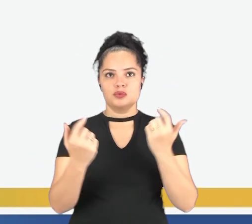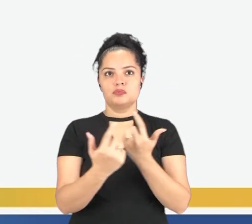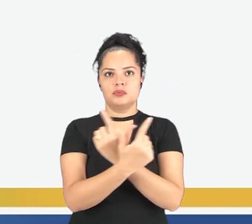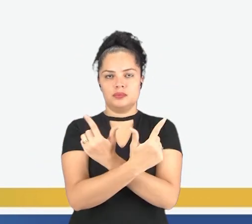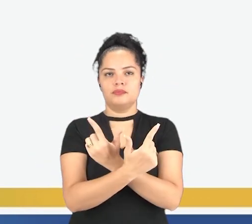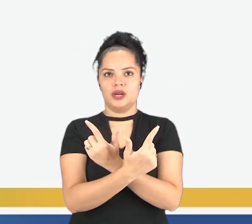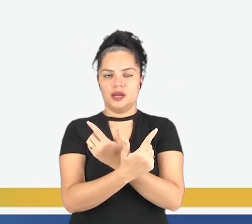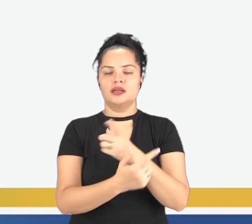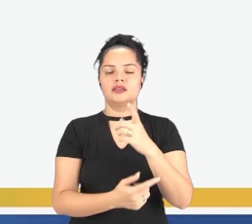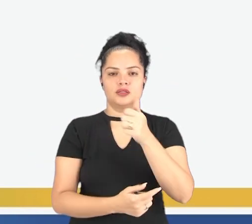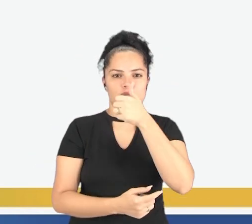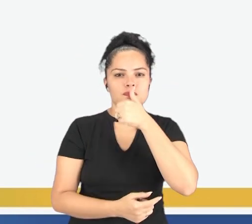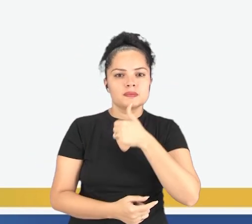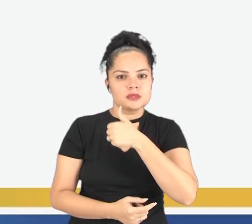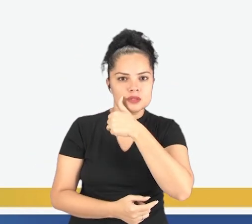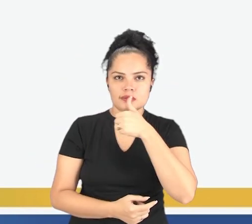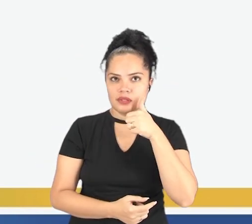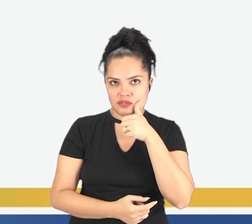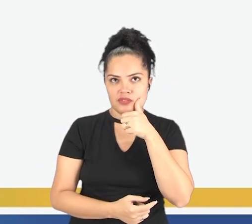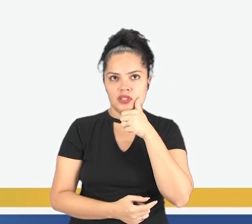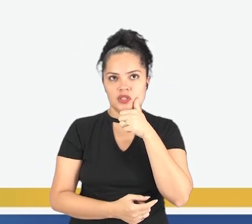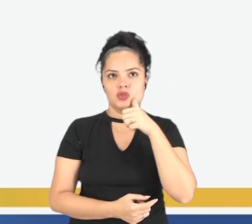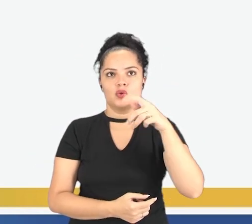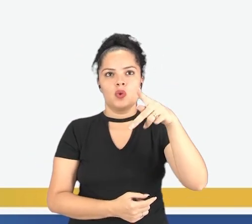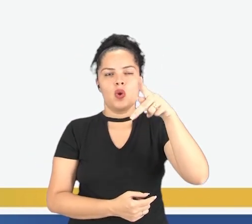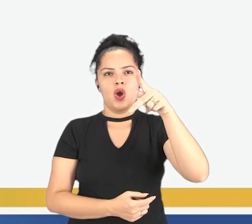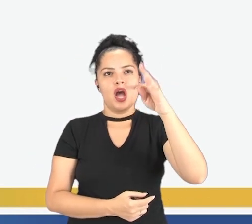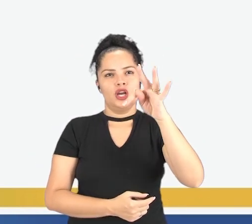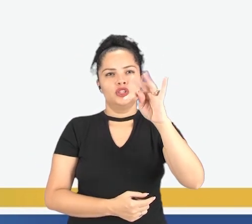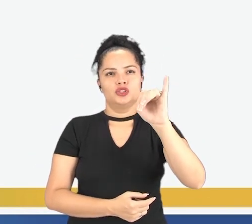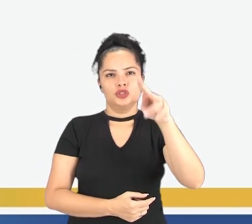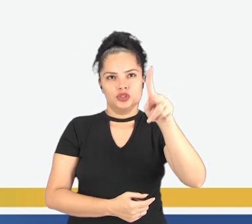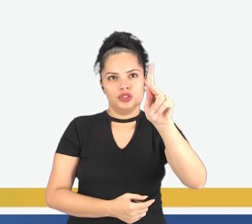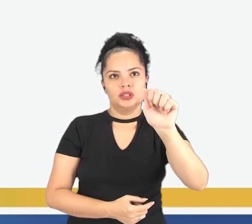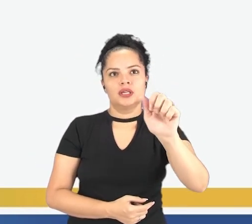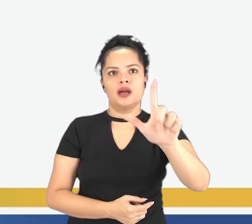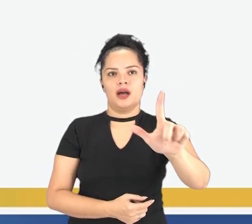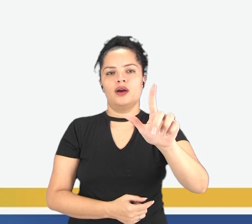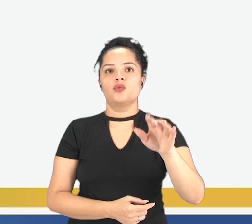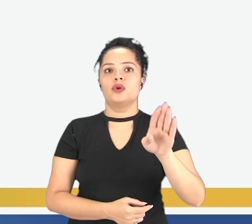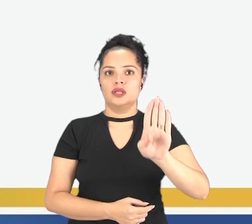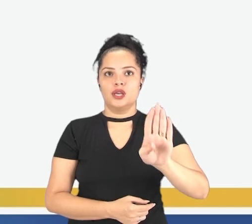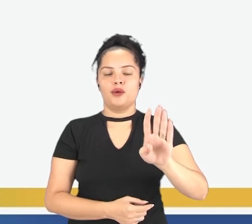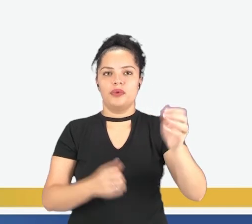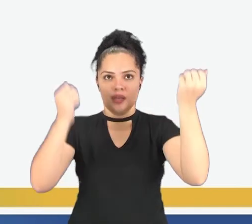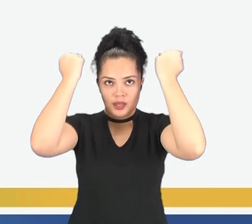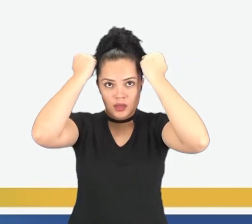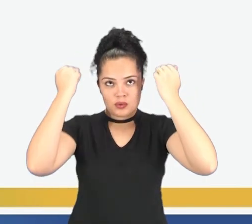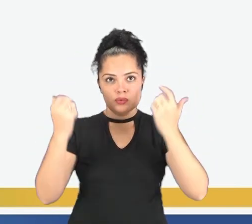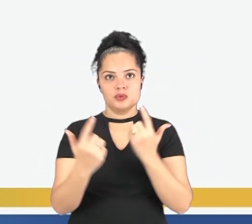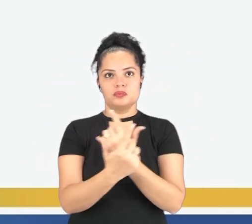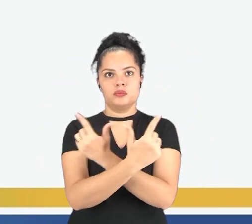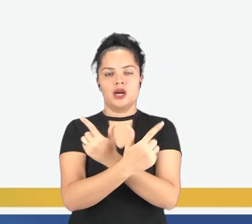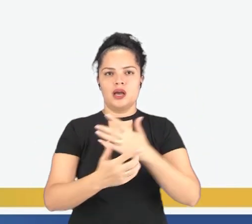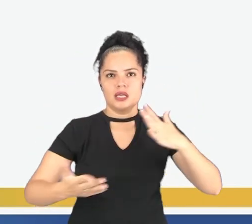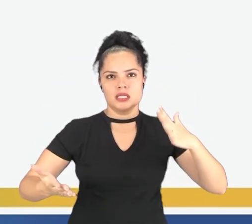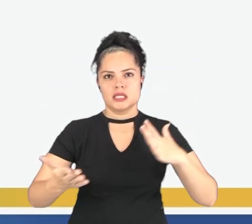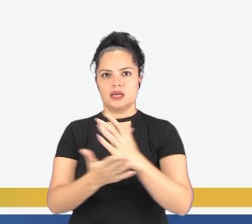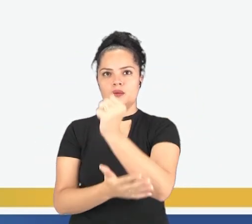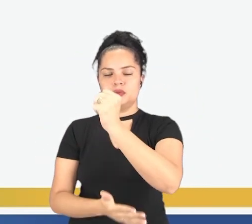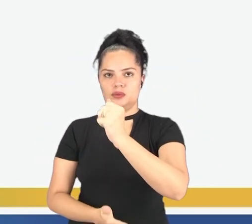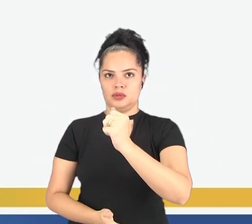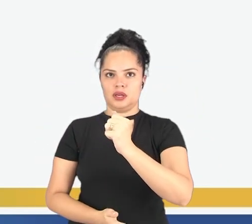um importante centro religioso. A letra B. Os maias organizavam milícias de guerreiros com o objetivo de capturar governantes ou